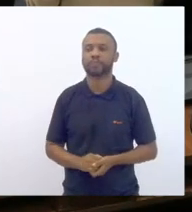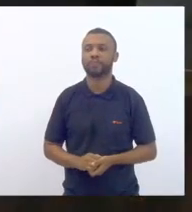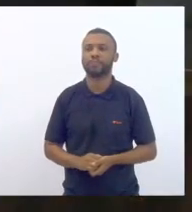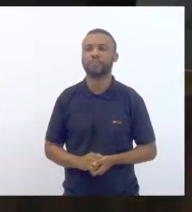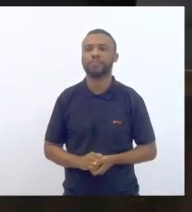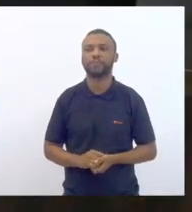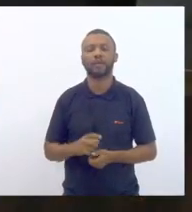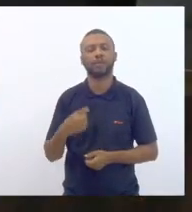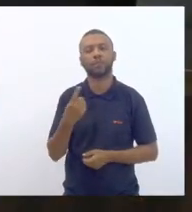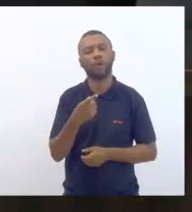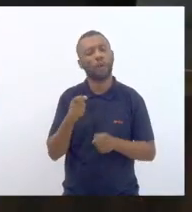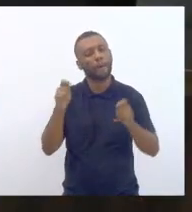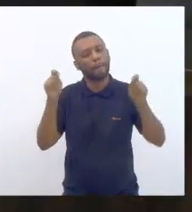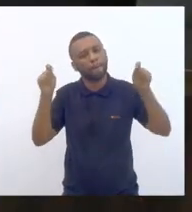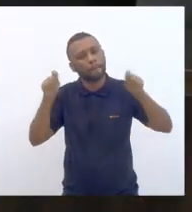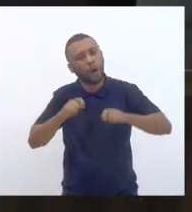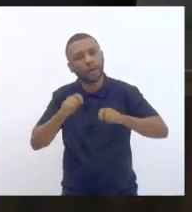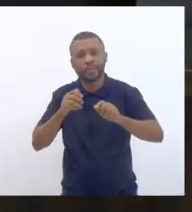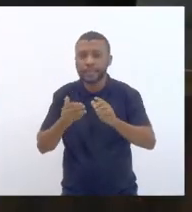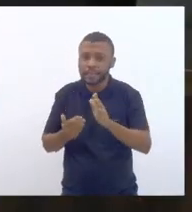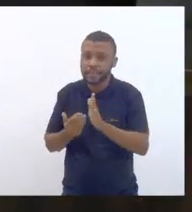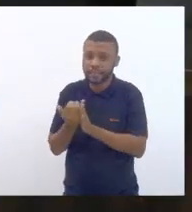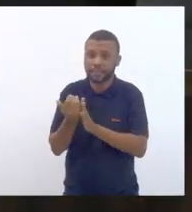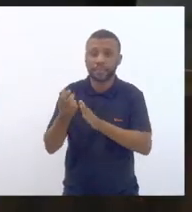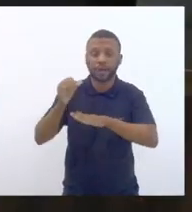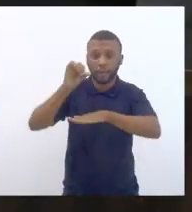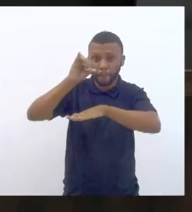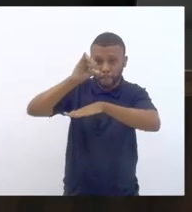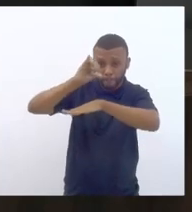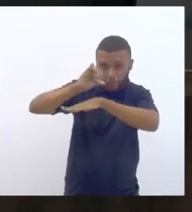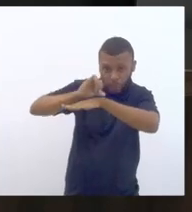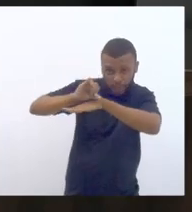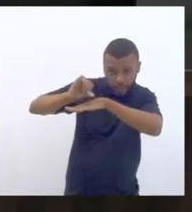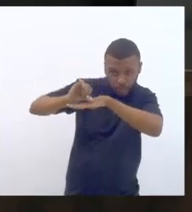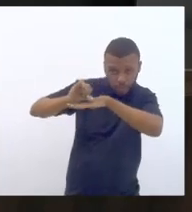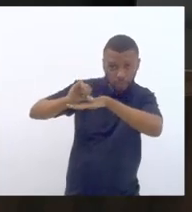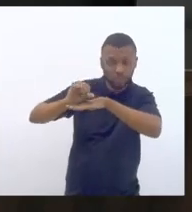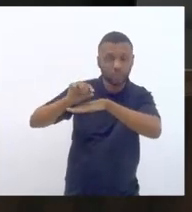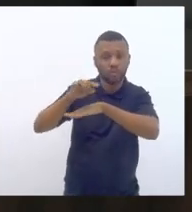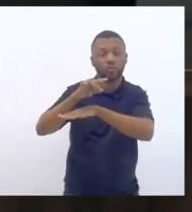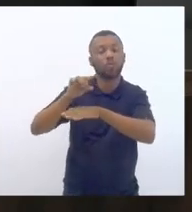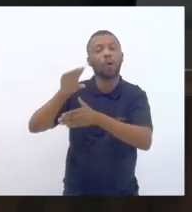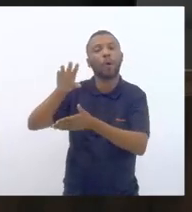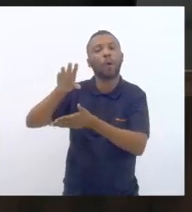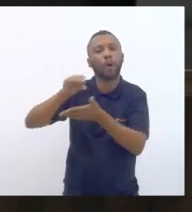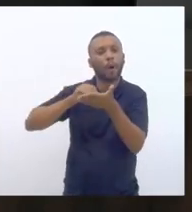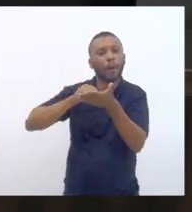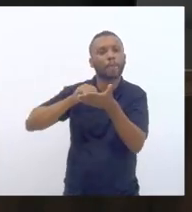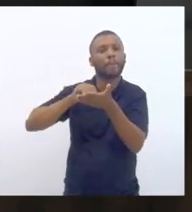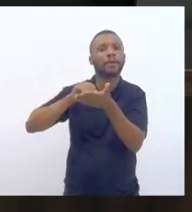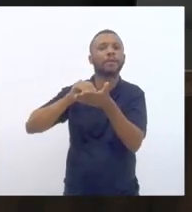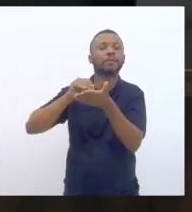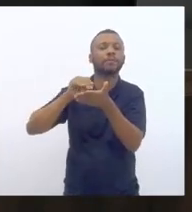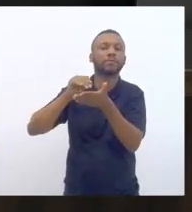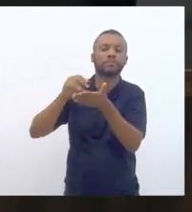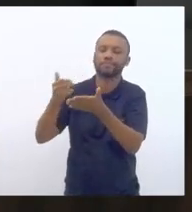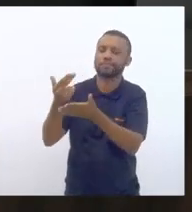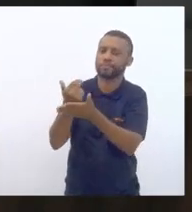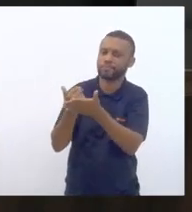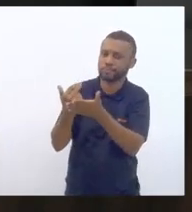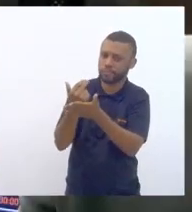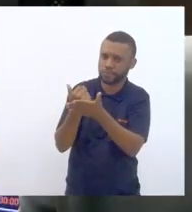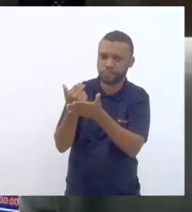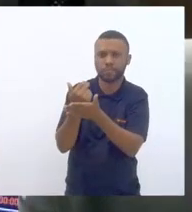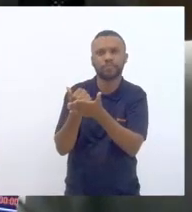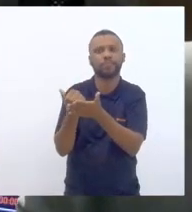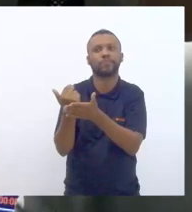Para que a gente possa dar início à exposição permanente, são cópias impressas